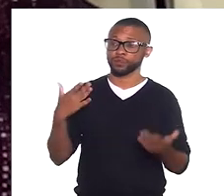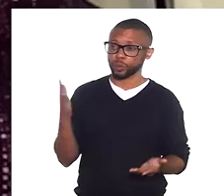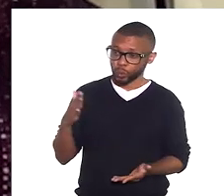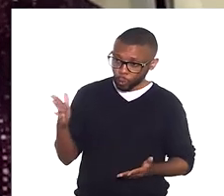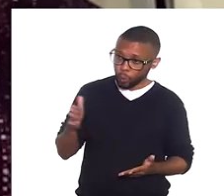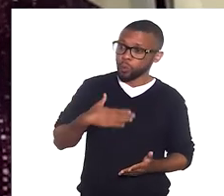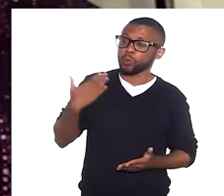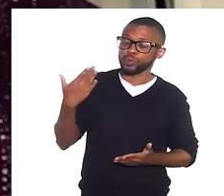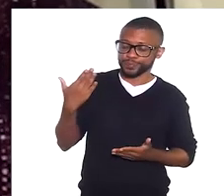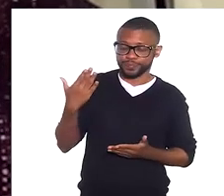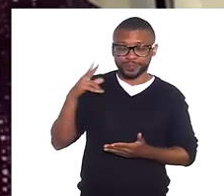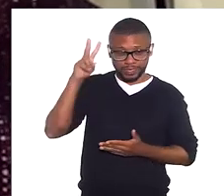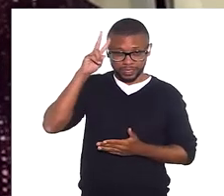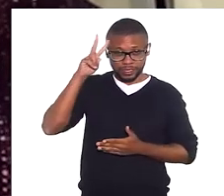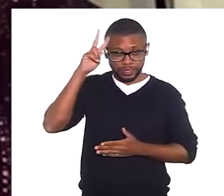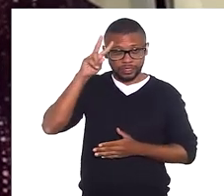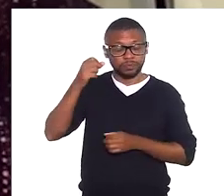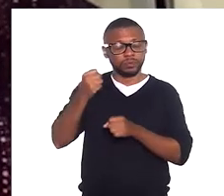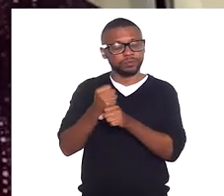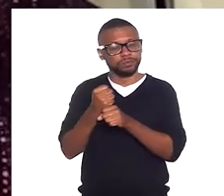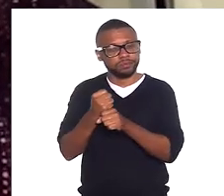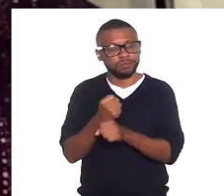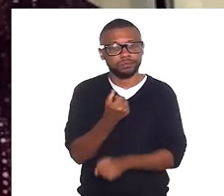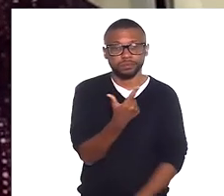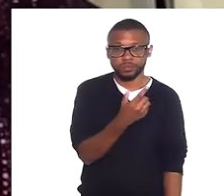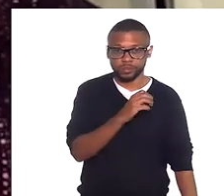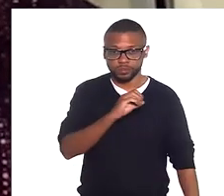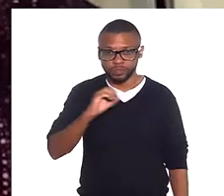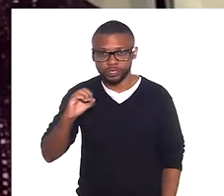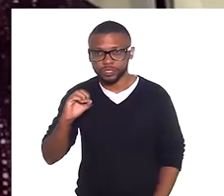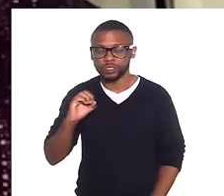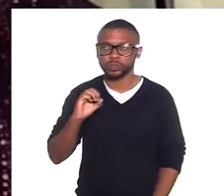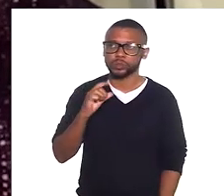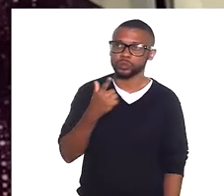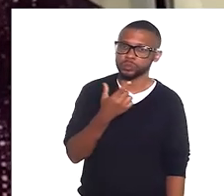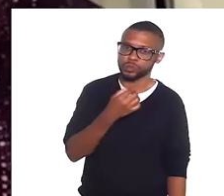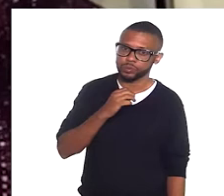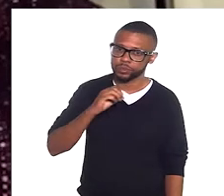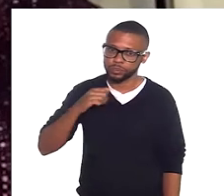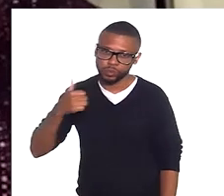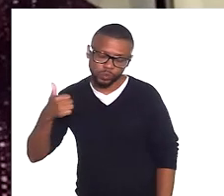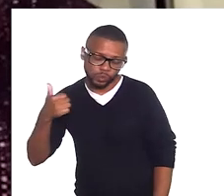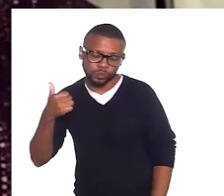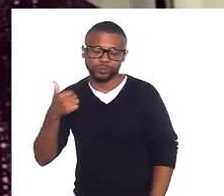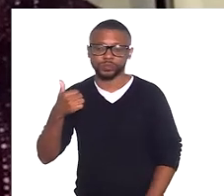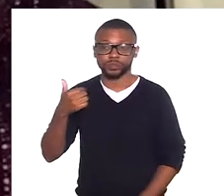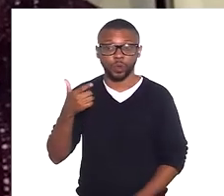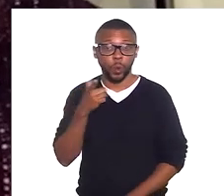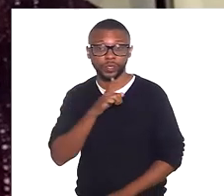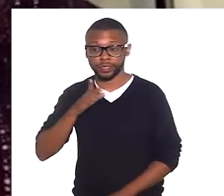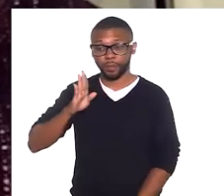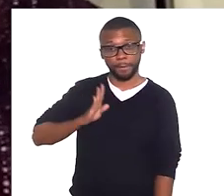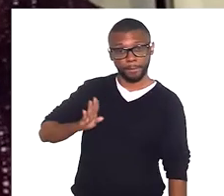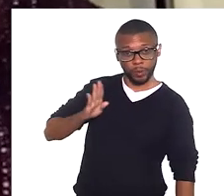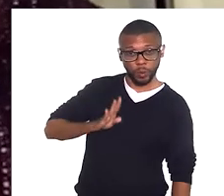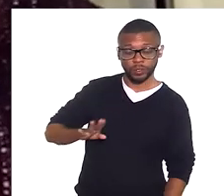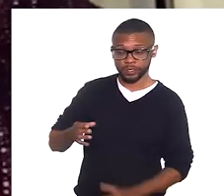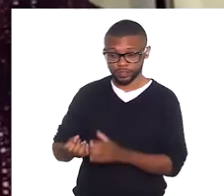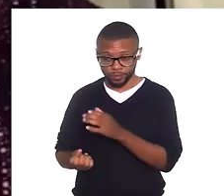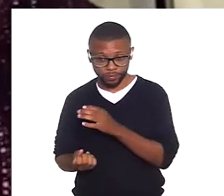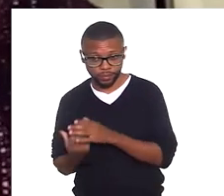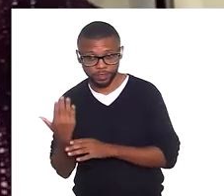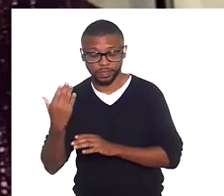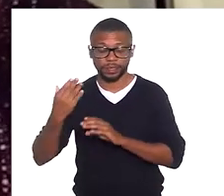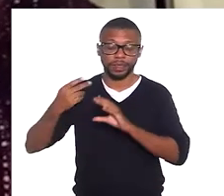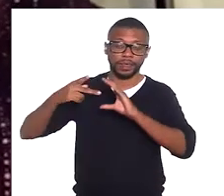uma surpresa. Eu, em 2000, 2001, eu apliquei para uma bolsa, que era da Fundação Carlos Chagas com a